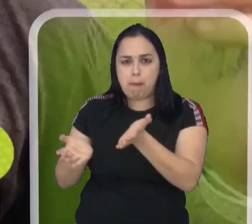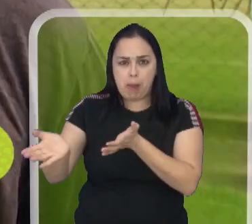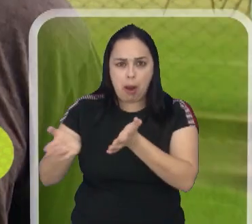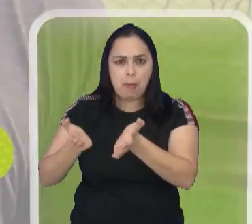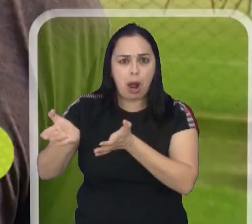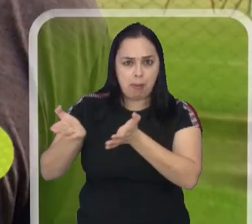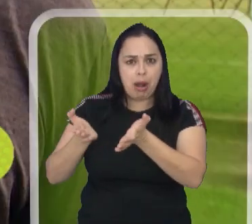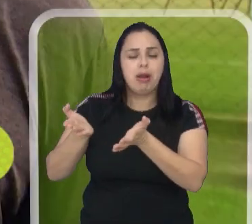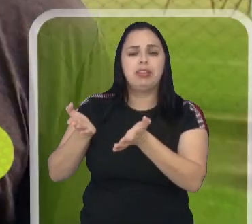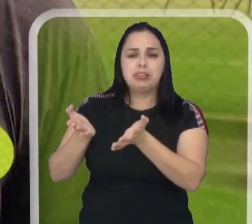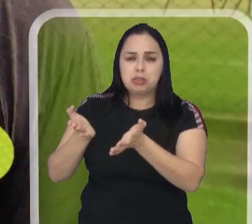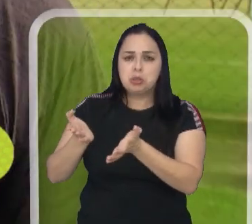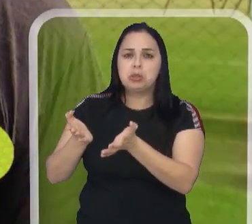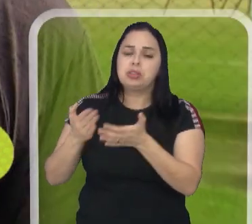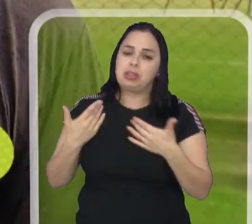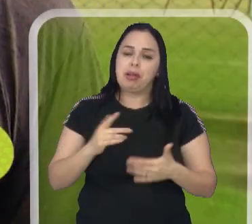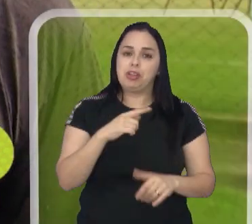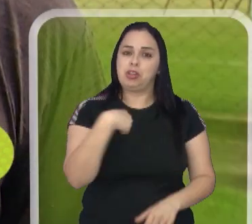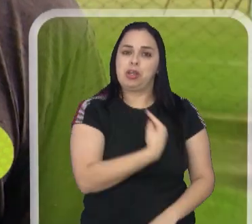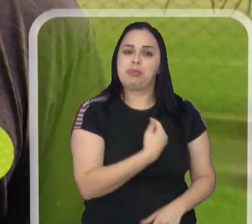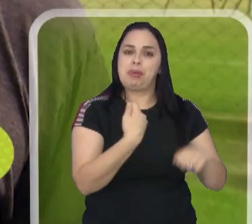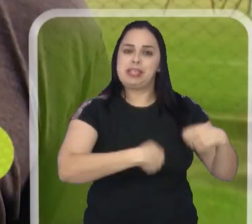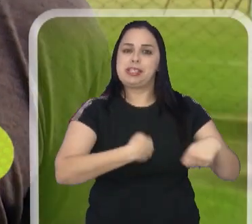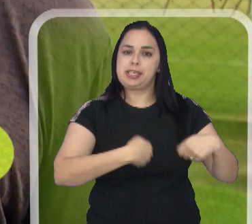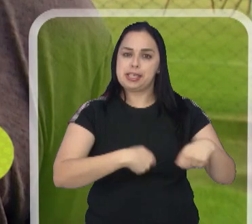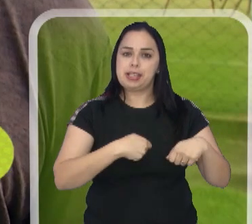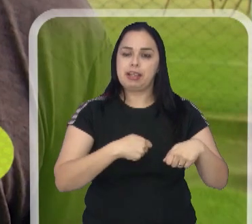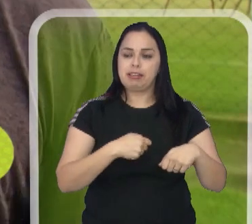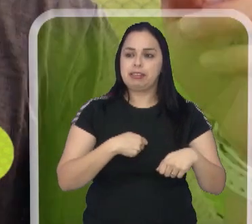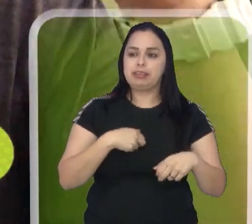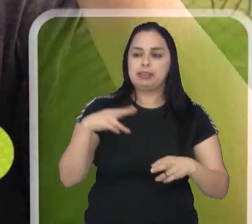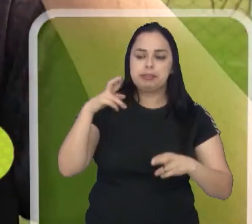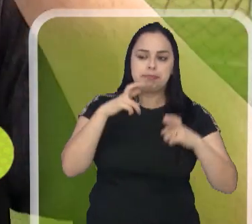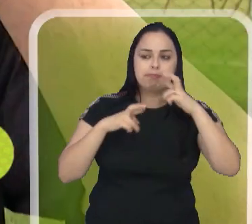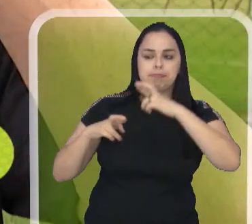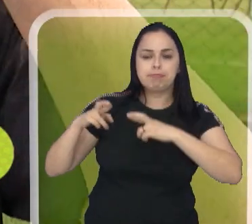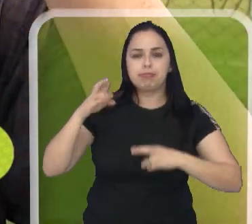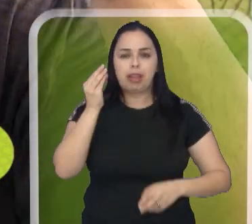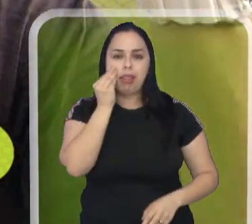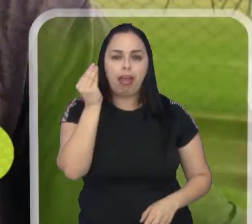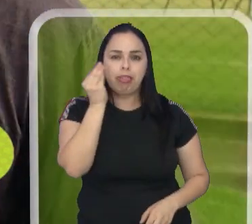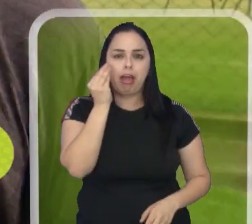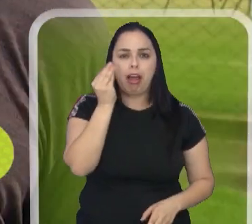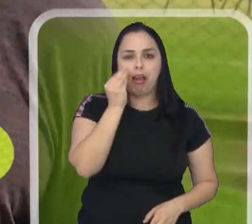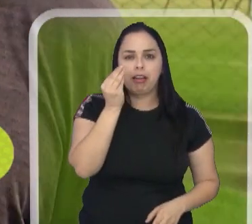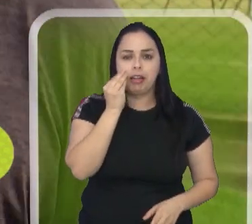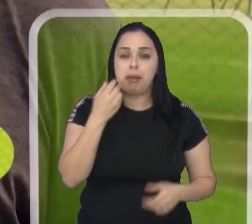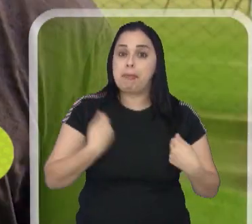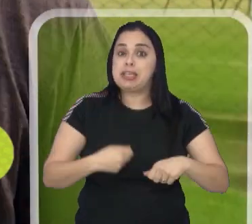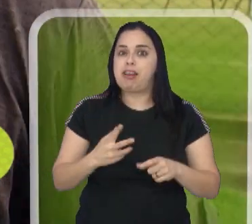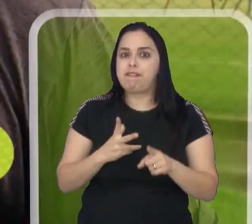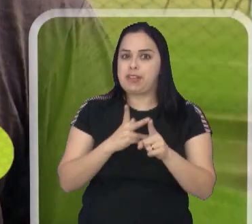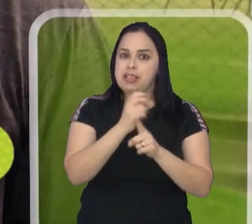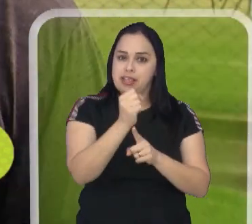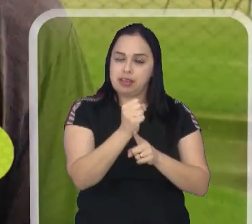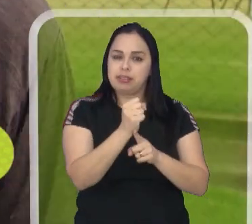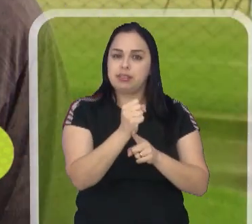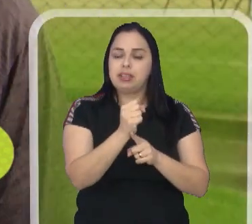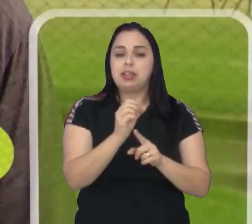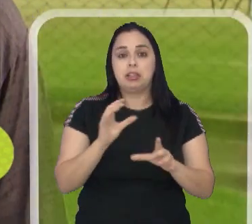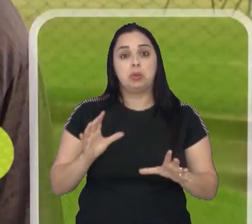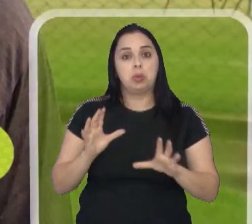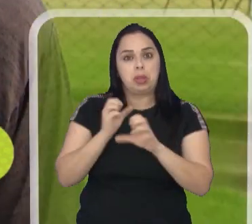grandes jogadores. Então a gente tem que fazer a nossa parte, né? E ficar de olho no outro resultado, que a gente depende da nossa vitória e talvez um saldo de